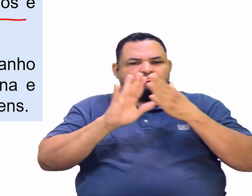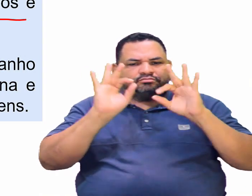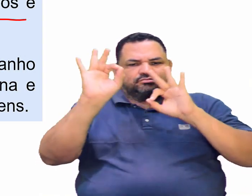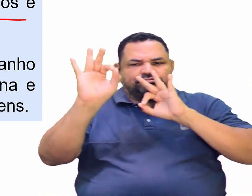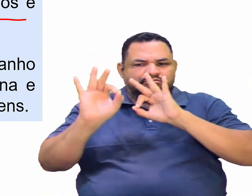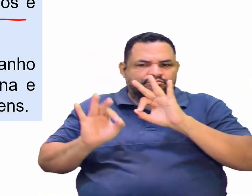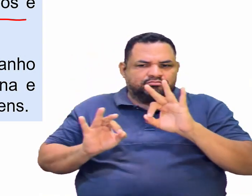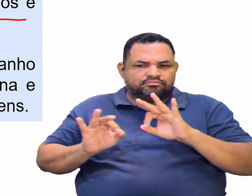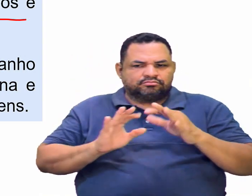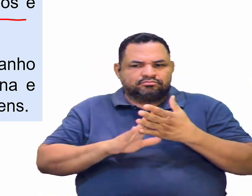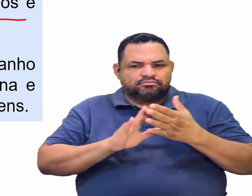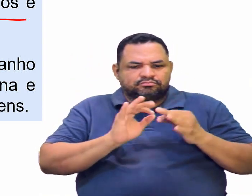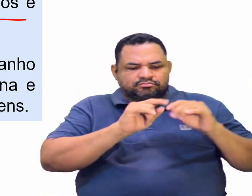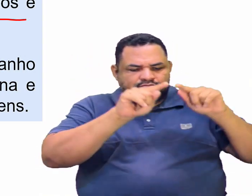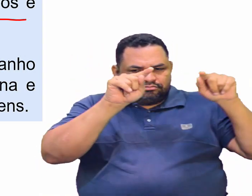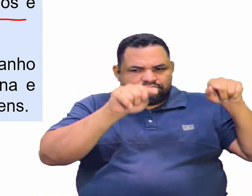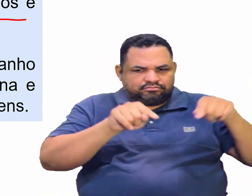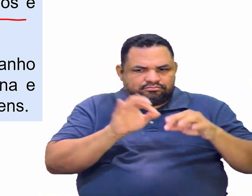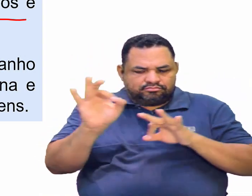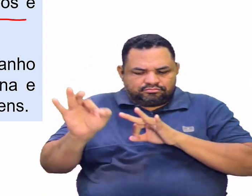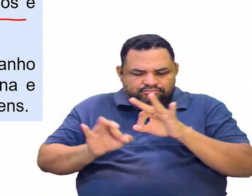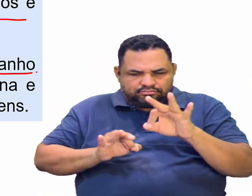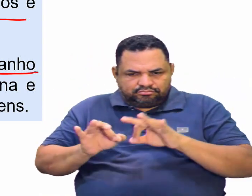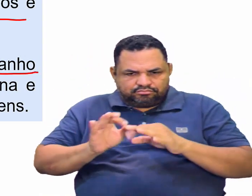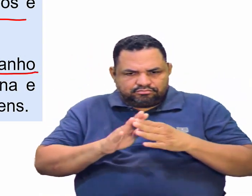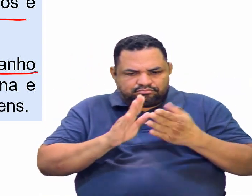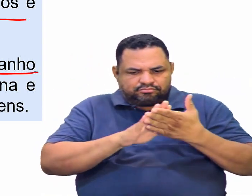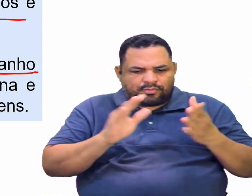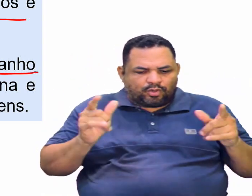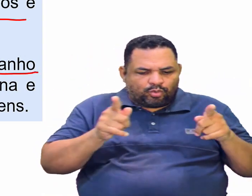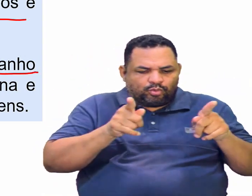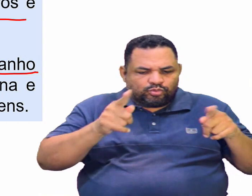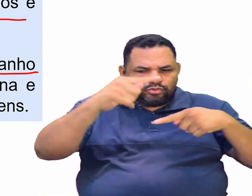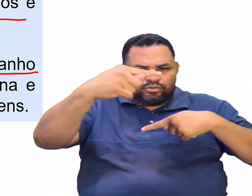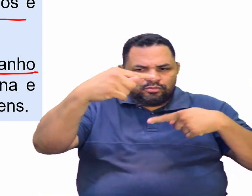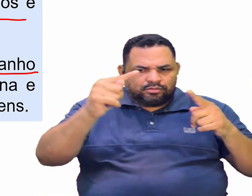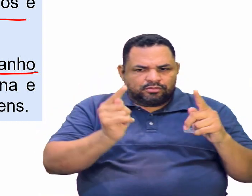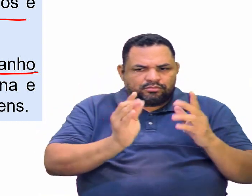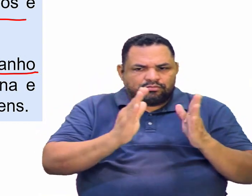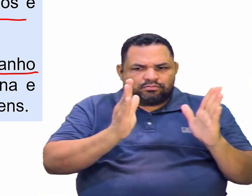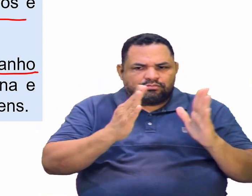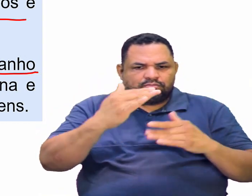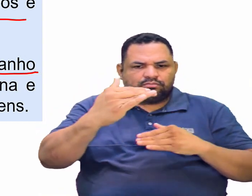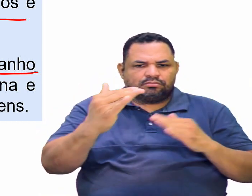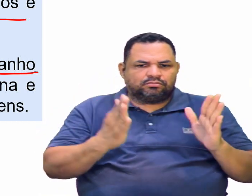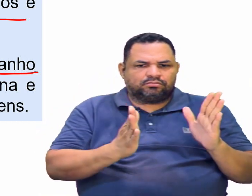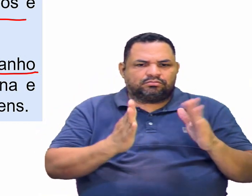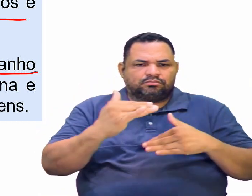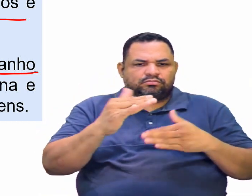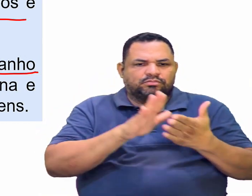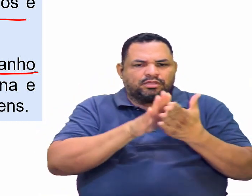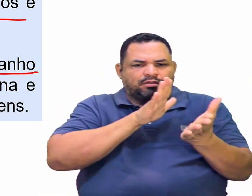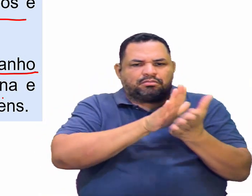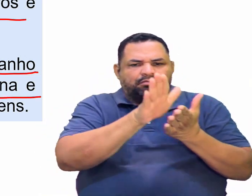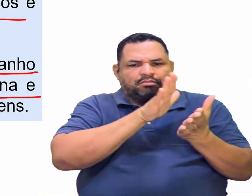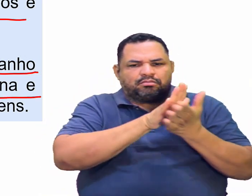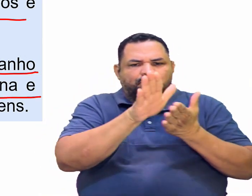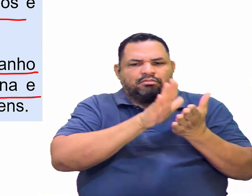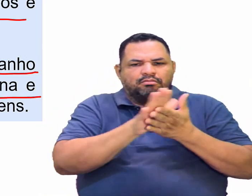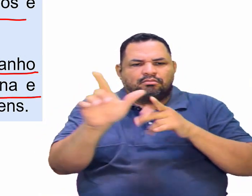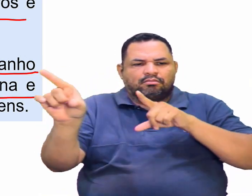parte da diagramação, define o tamanho das colunas de uma página impressa,